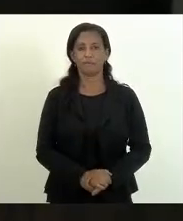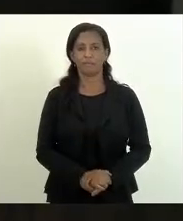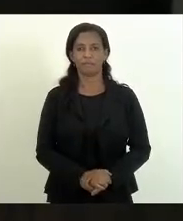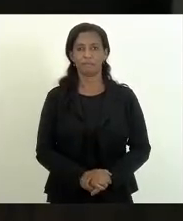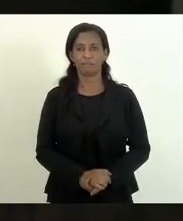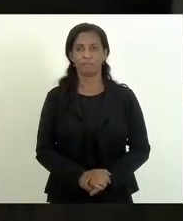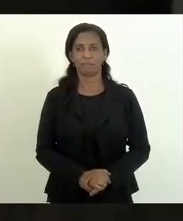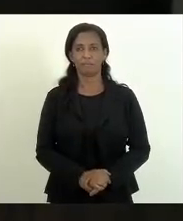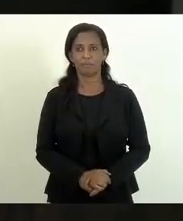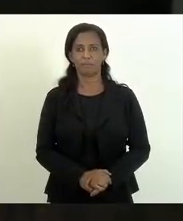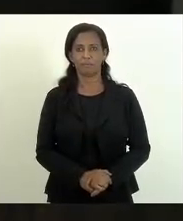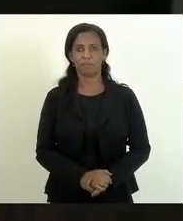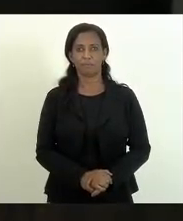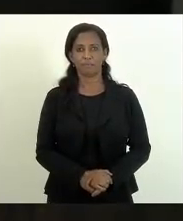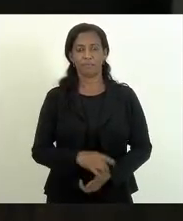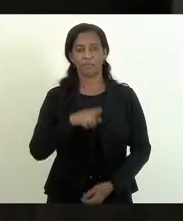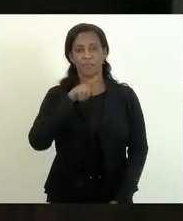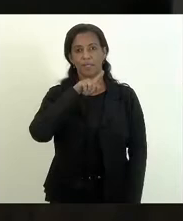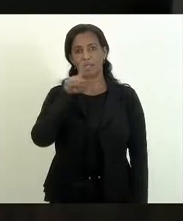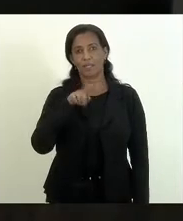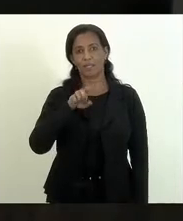Deputada Renata Souza. Deputada Zeidan.